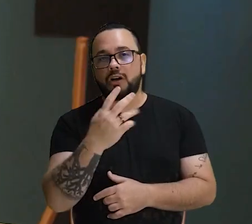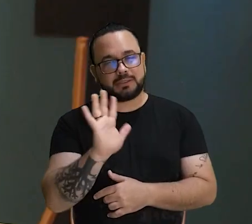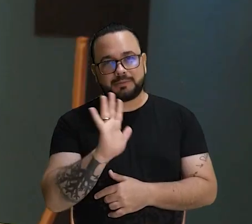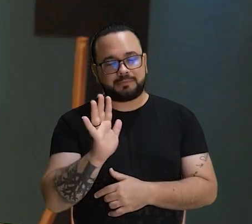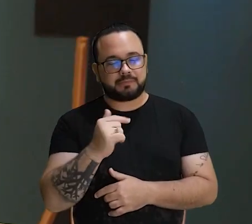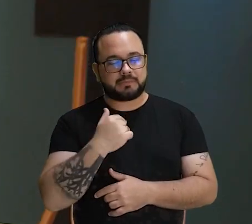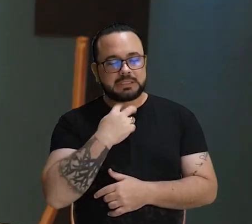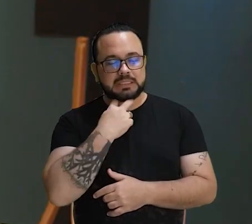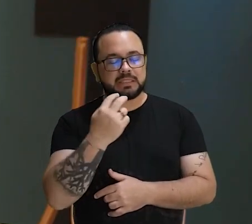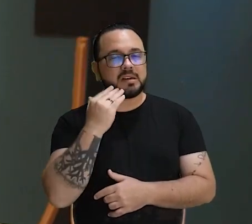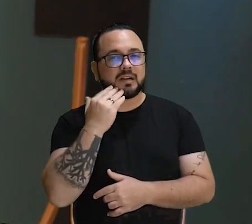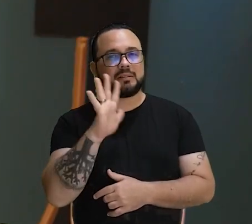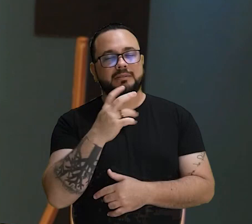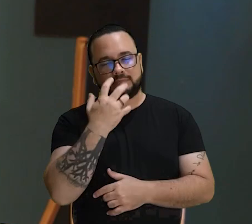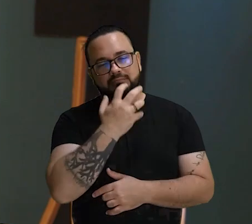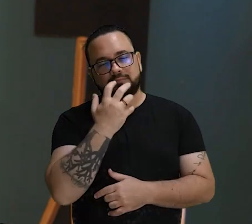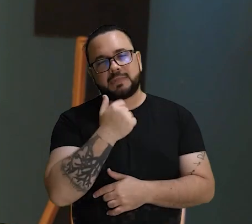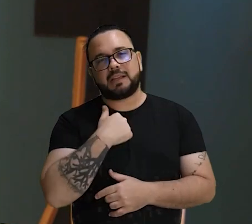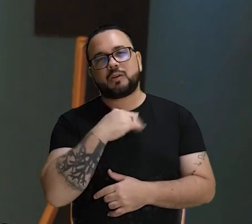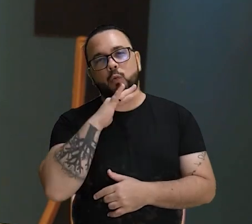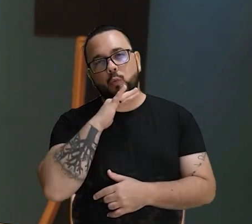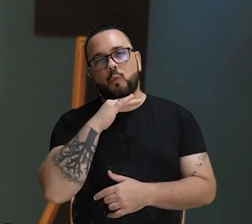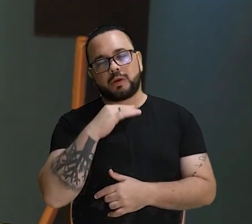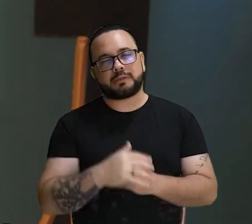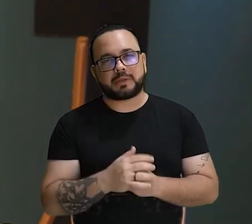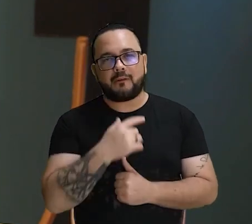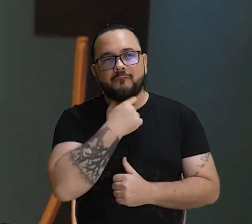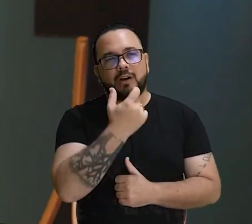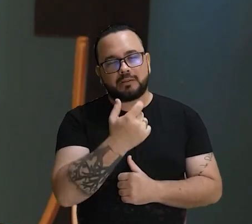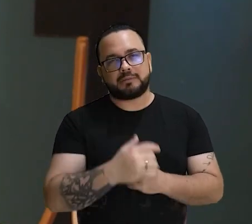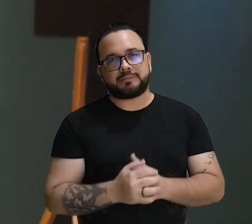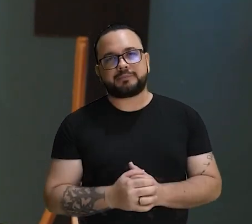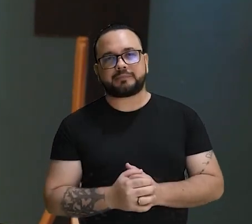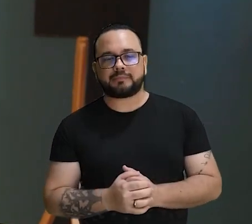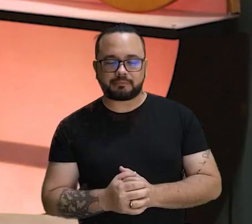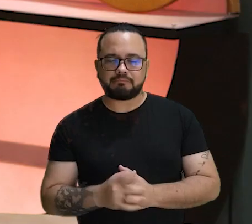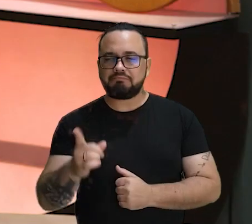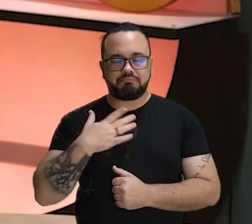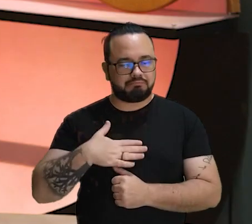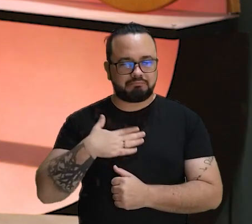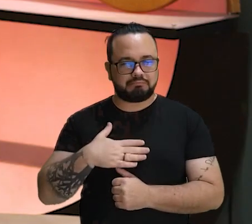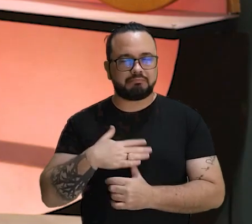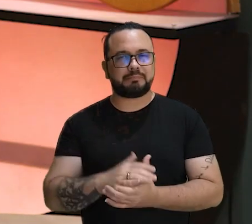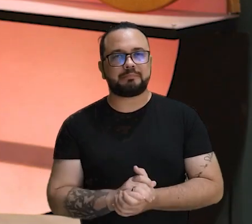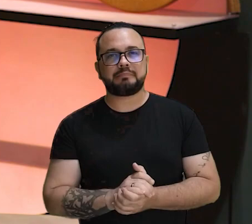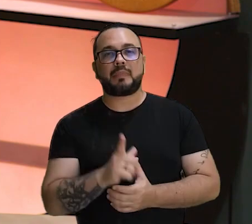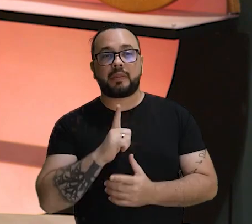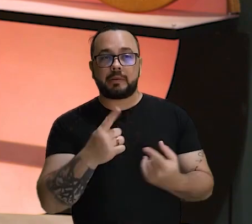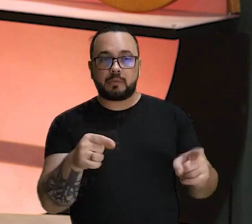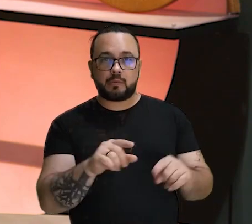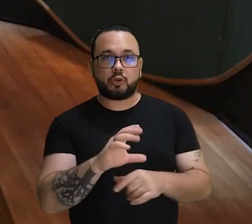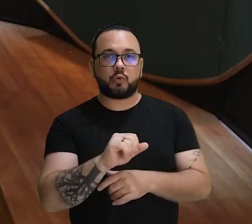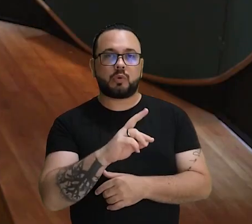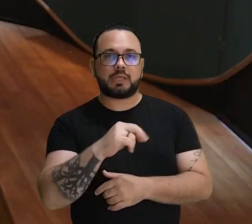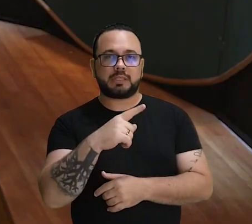de cantora. Podia até ser rouquinha, assim, cantora, mas eu tô fanha, tô pato rouco hoje. tá tranquilo. Mas tem uma música